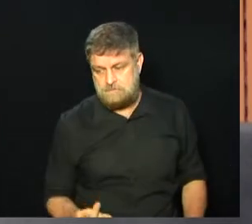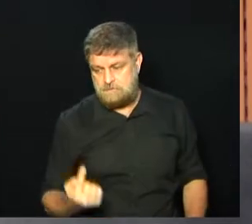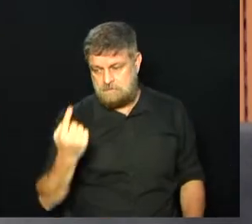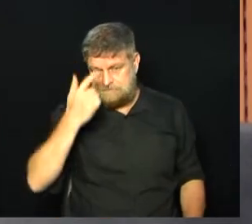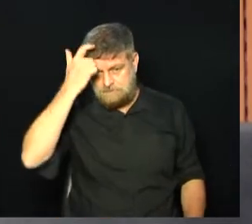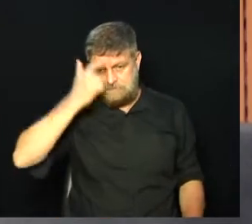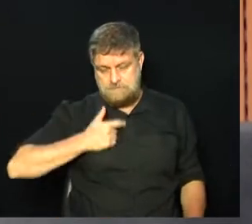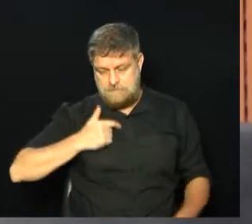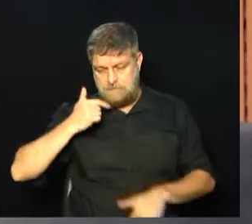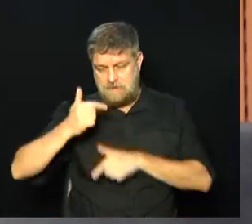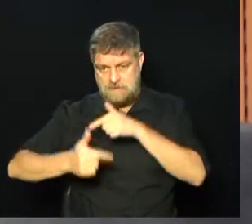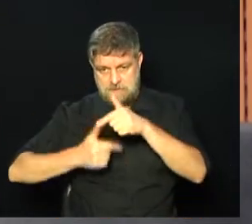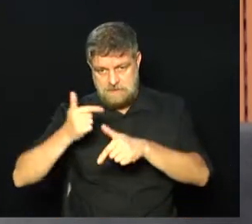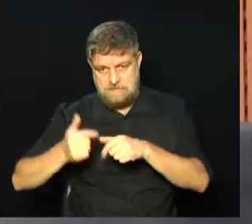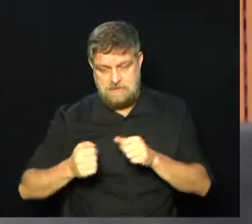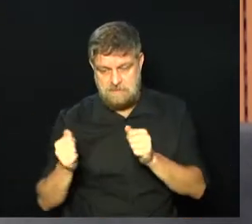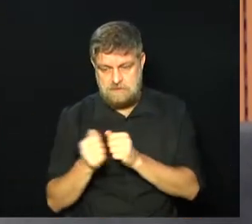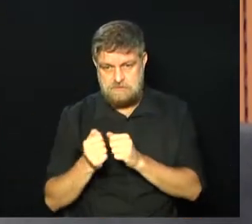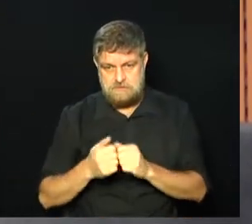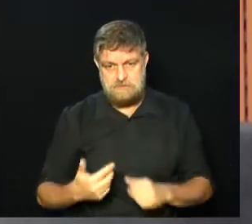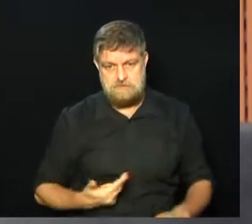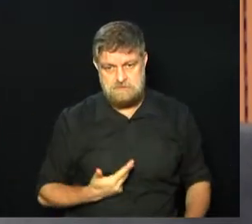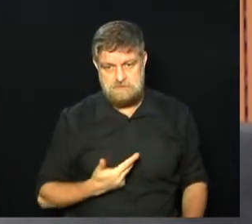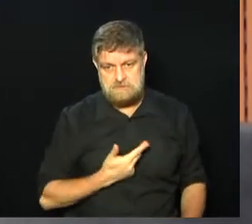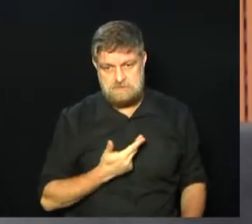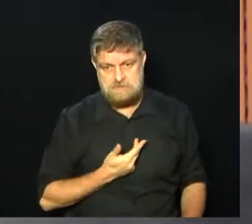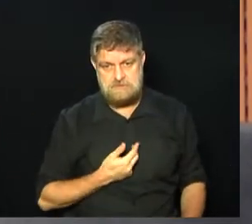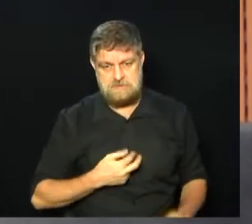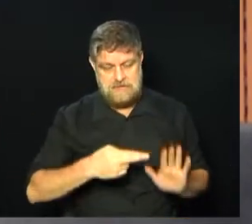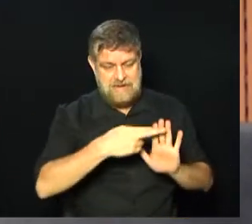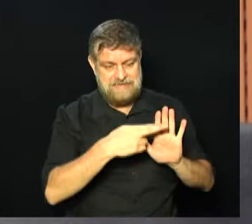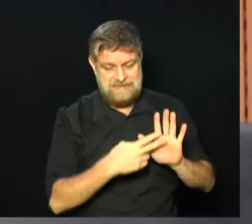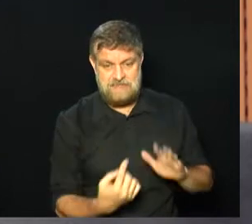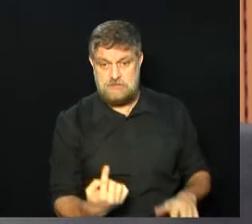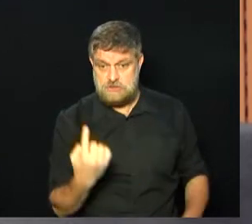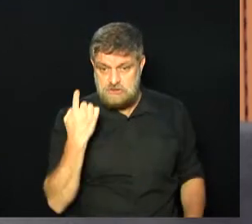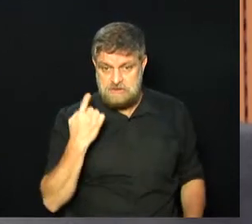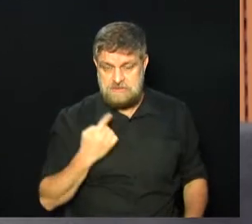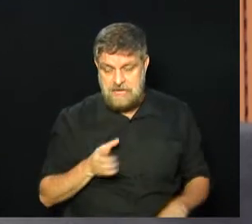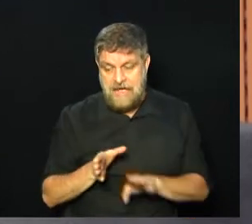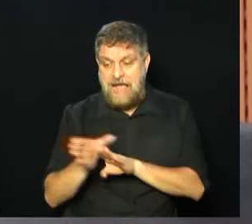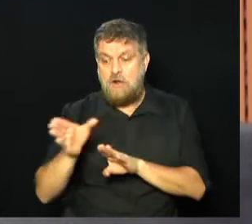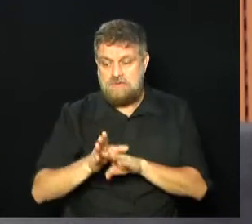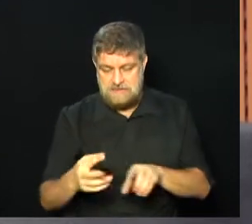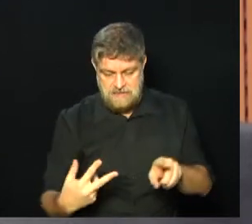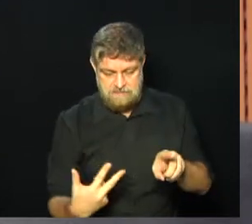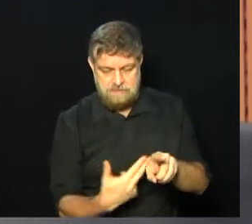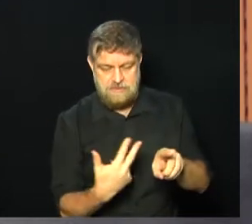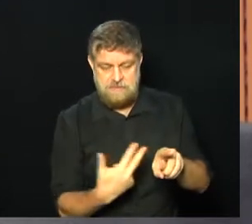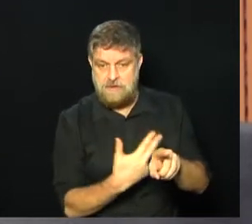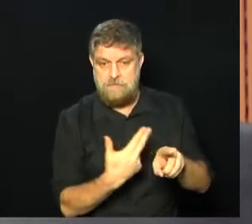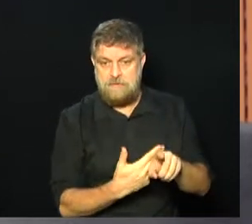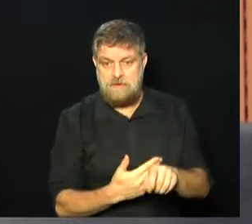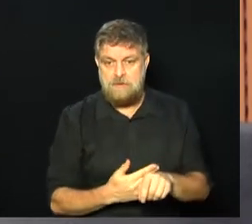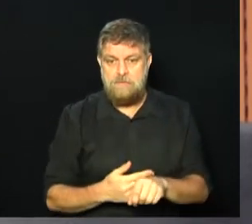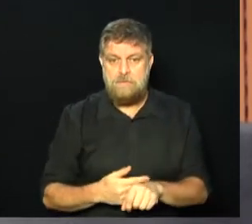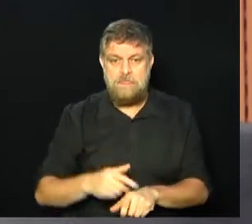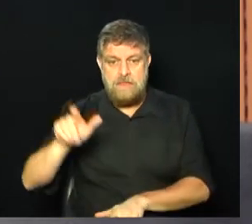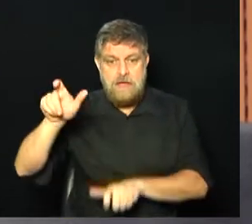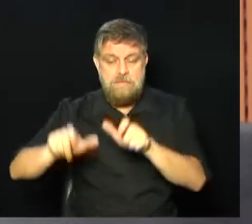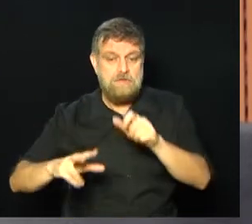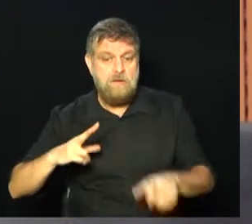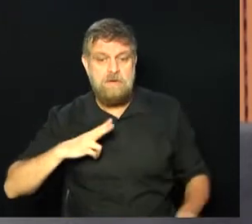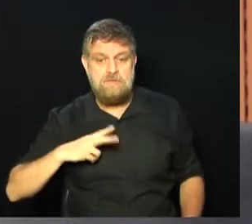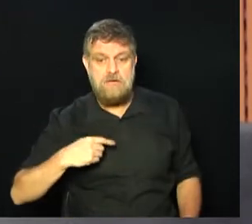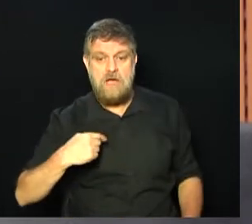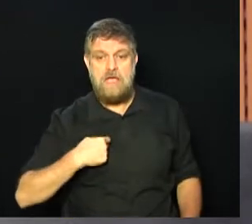atuava mais com grandes cirurgias, segundo os protocolos da época, a indicação era cirurgia, e os pacientes, por questões pessoais, falaram,